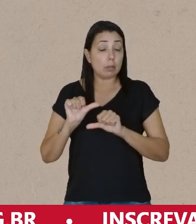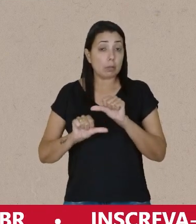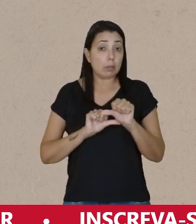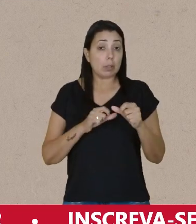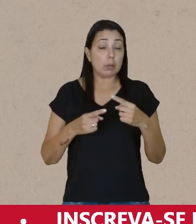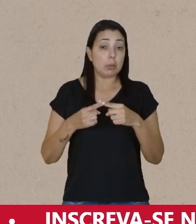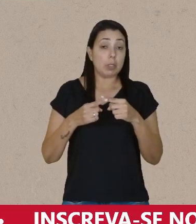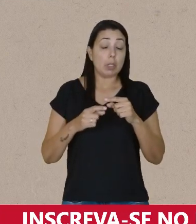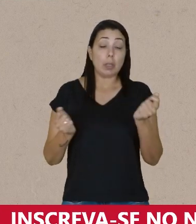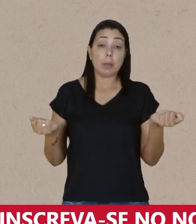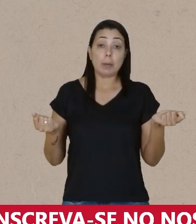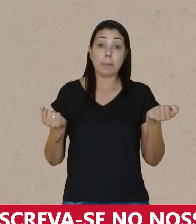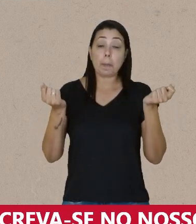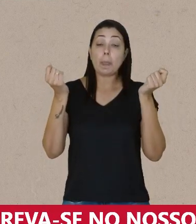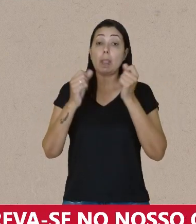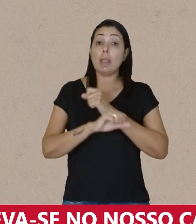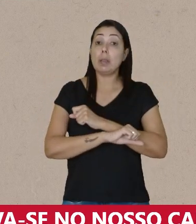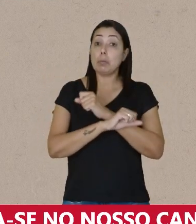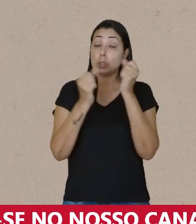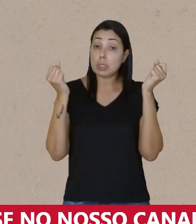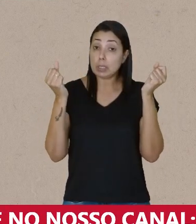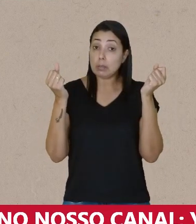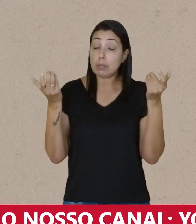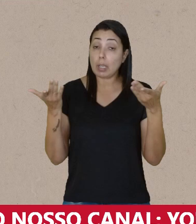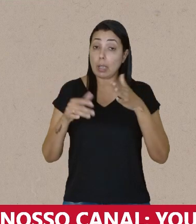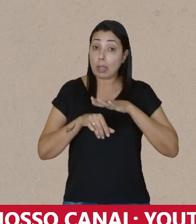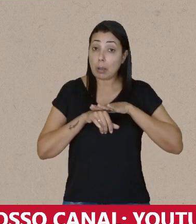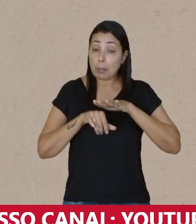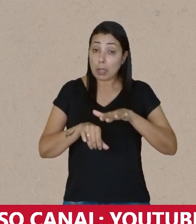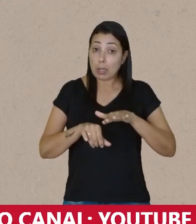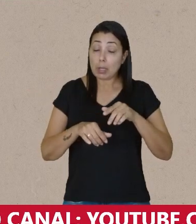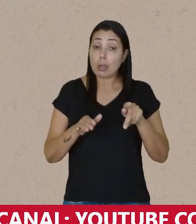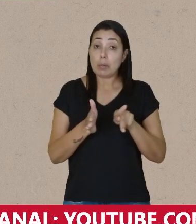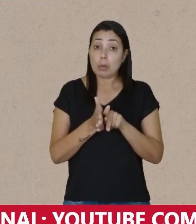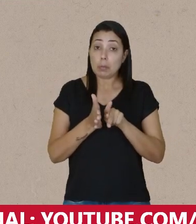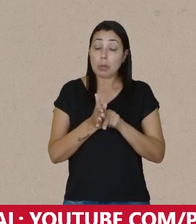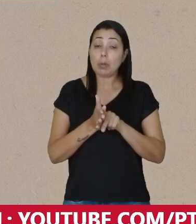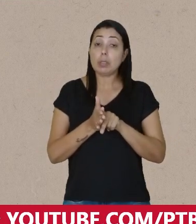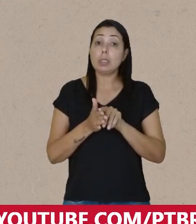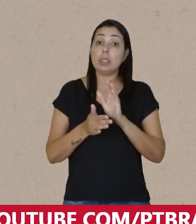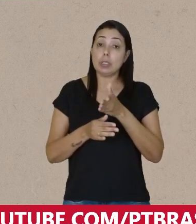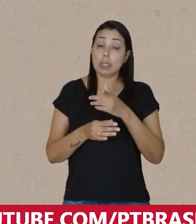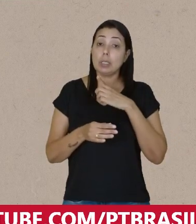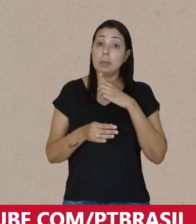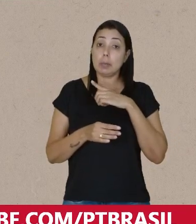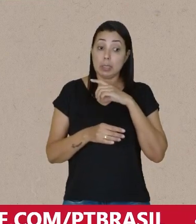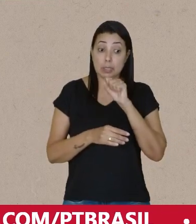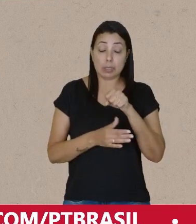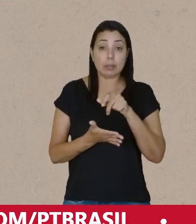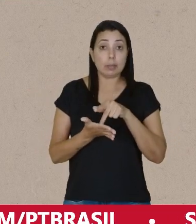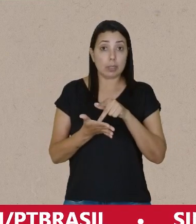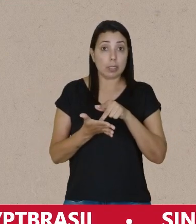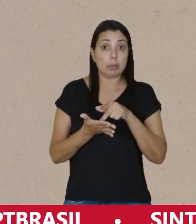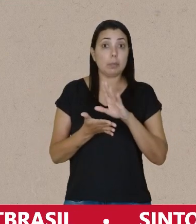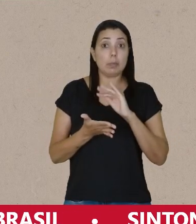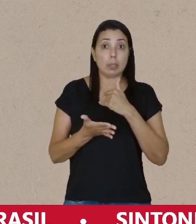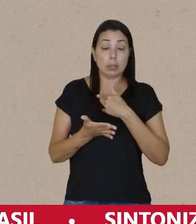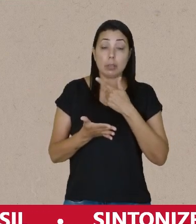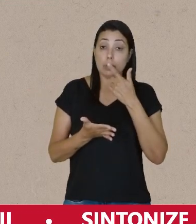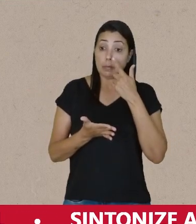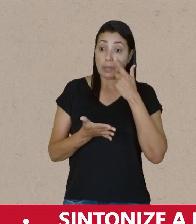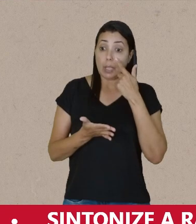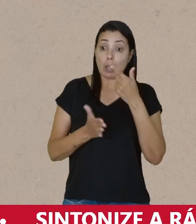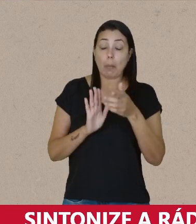era impossível enfrentar a pandemia com a emenda constitucional do teto de gasto, que já seria suficiente para nós revermos, evidentemente,